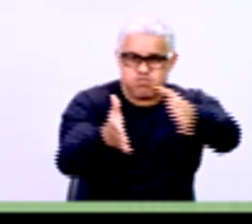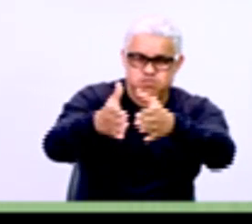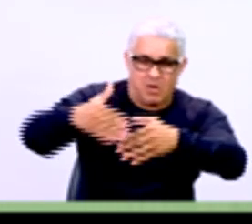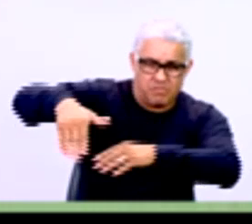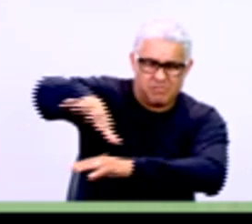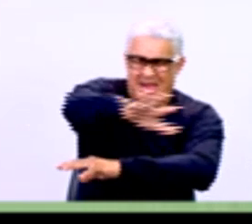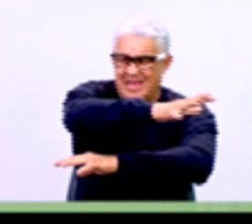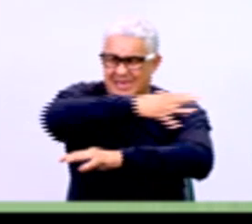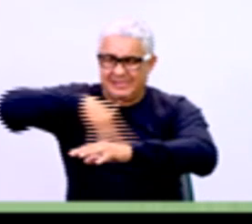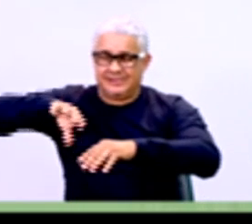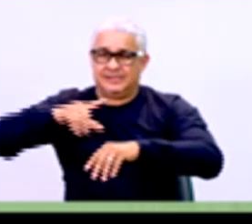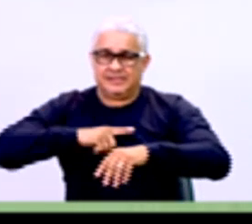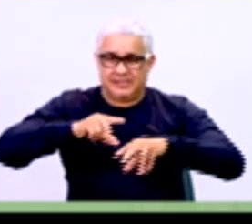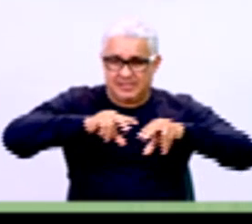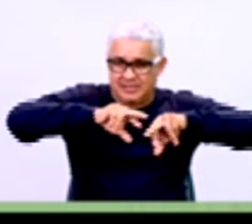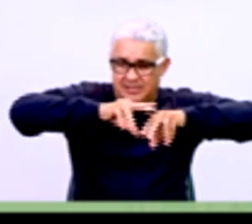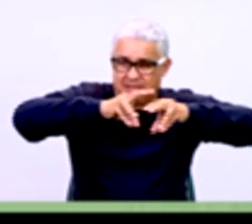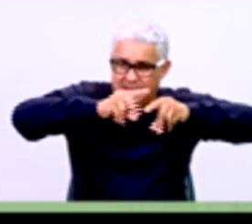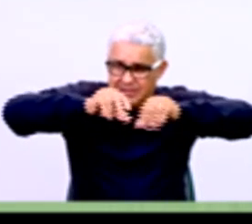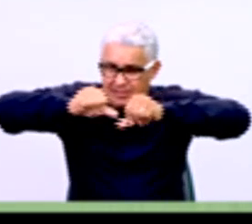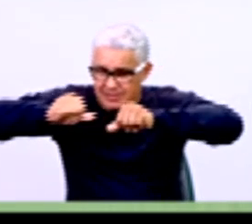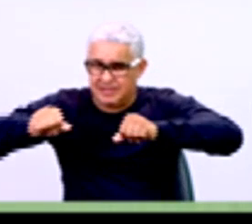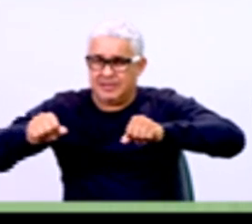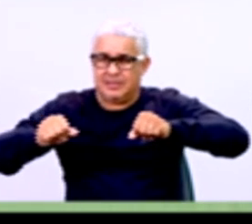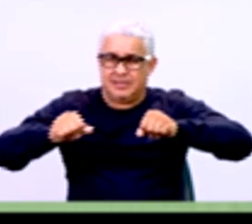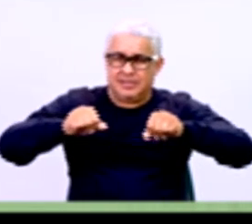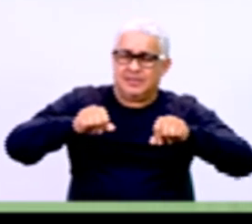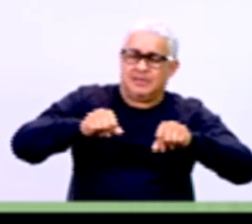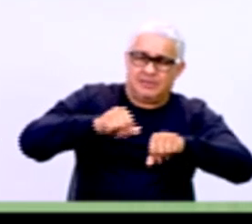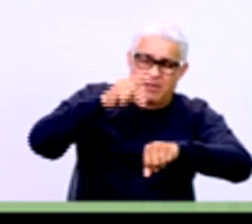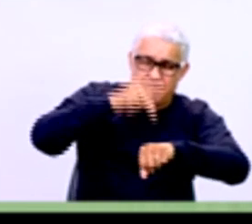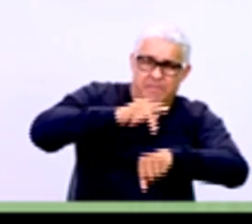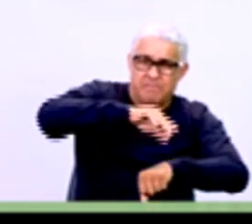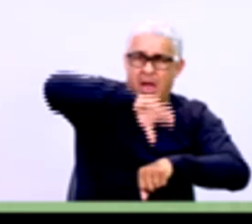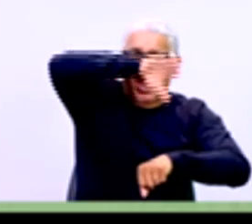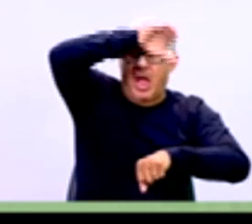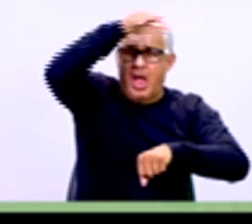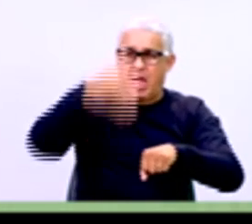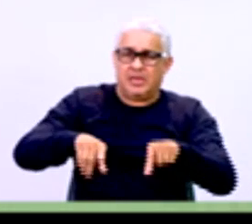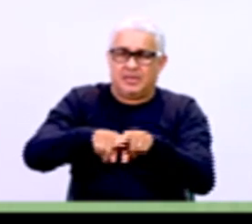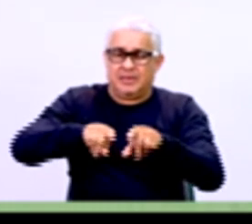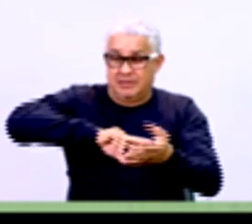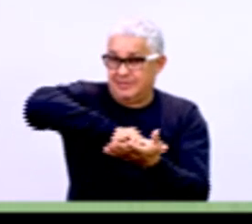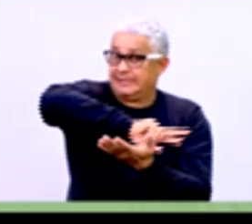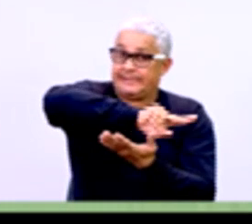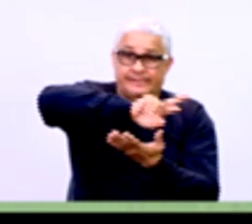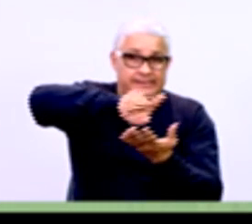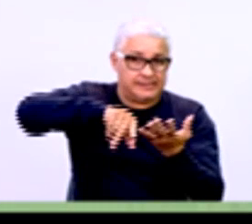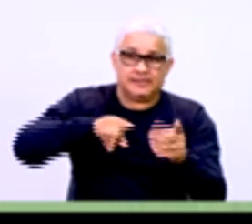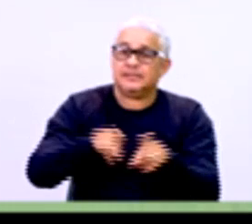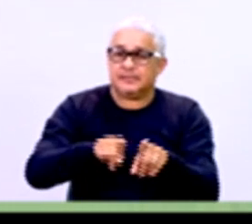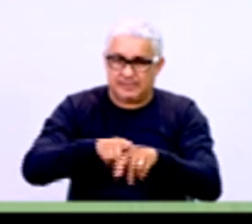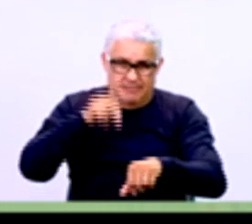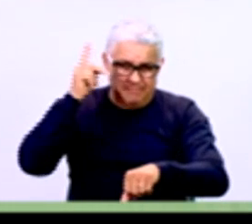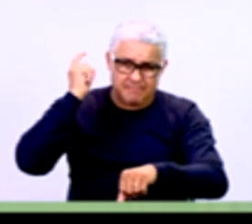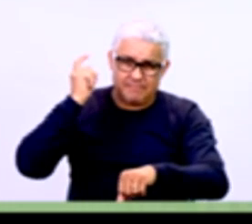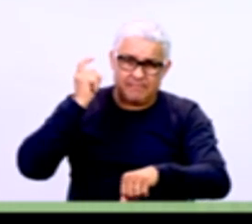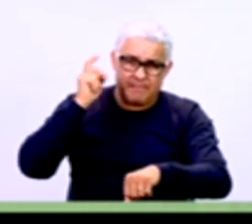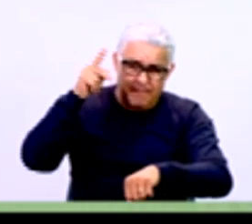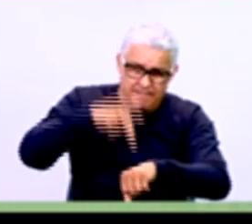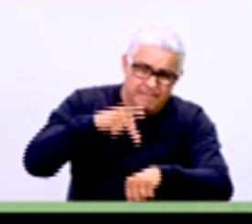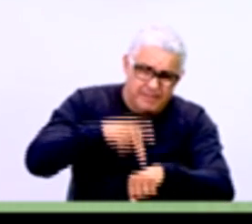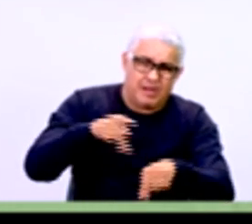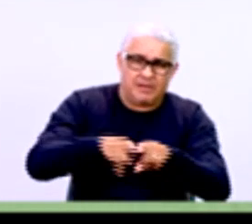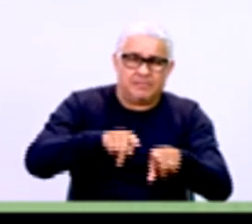vários tipos de solos, planaltos, planícies, depressões, vales, enfim. Nós temos vários tipos de rochas, vários tipos de